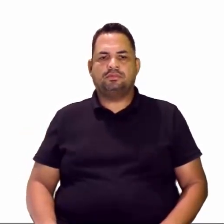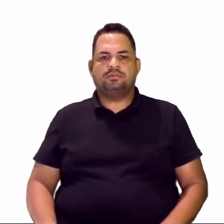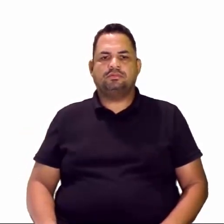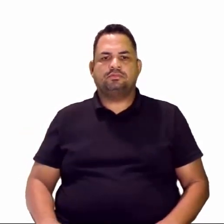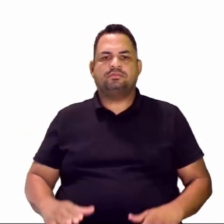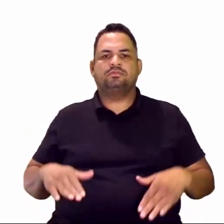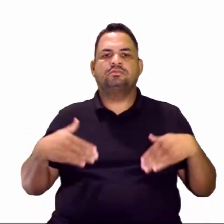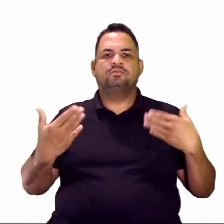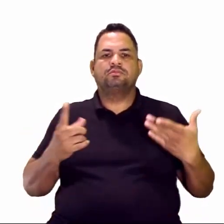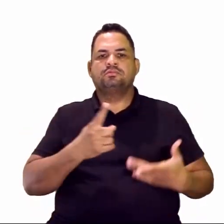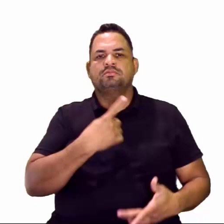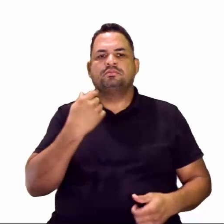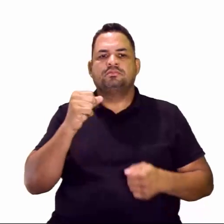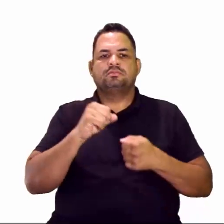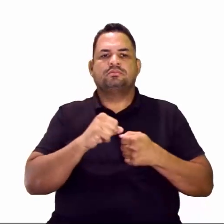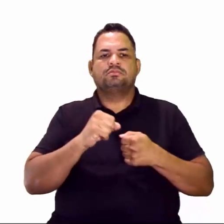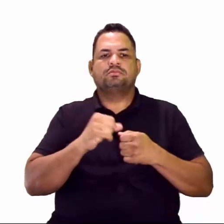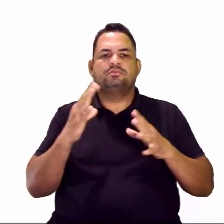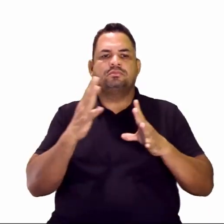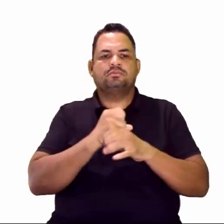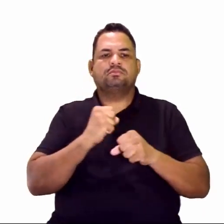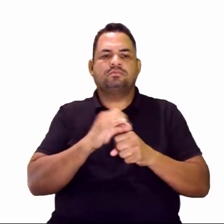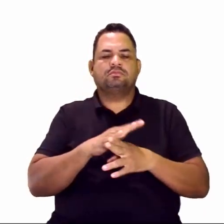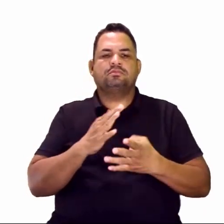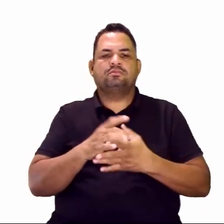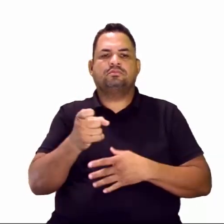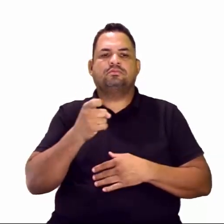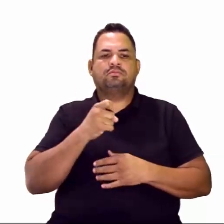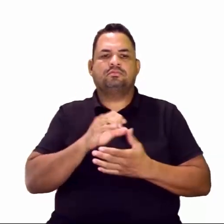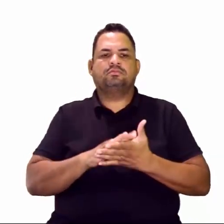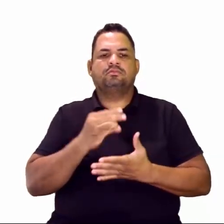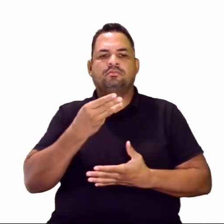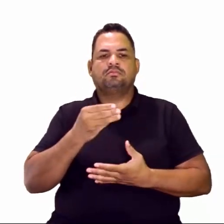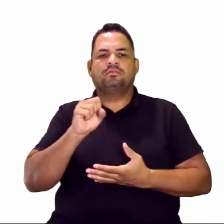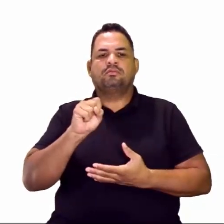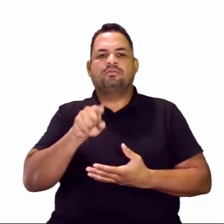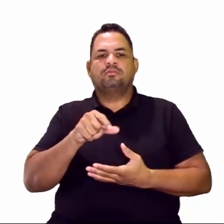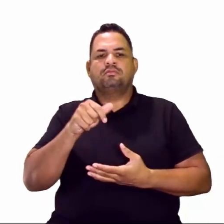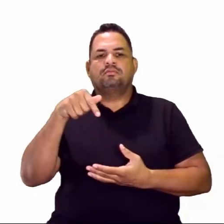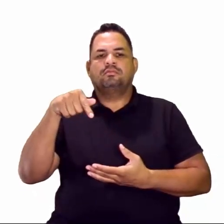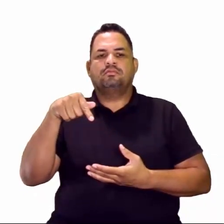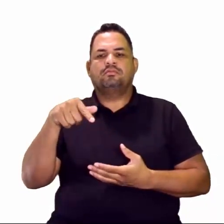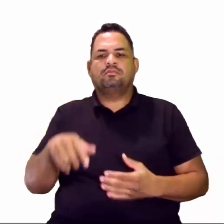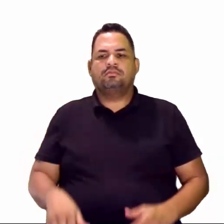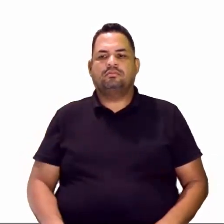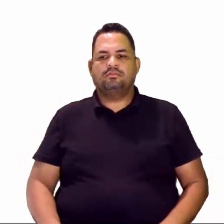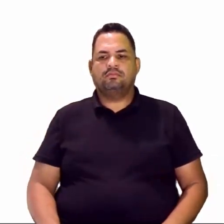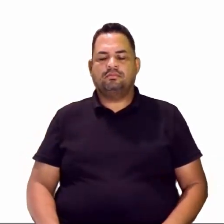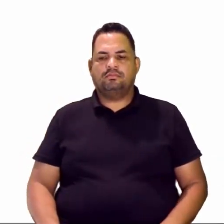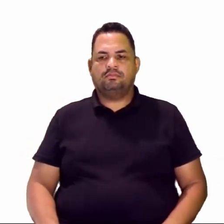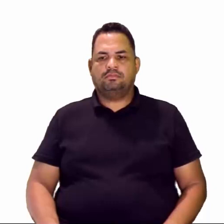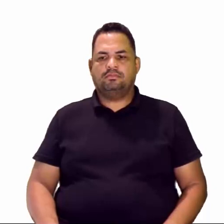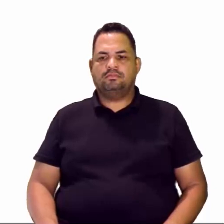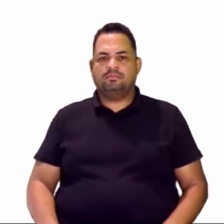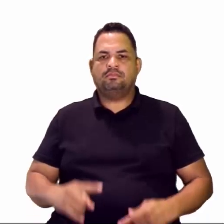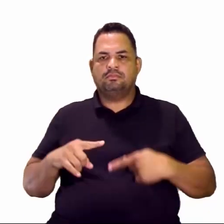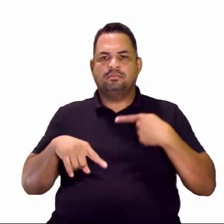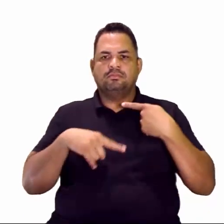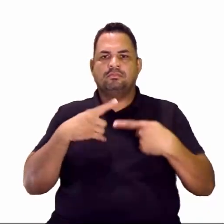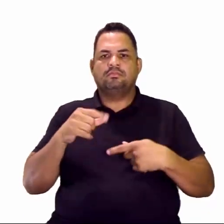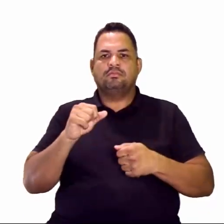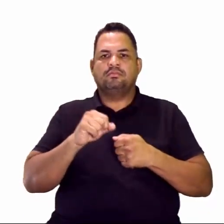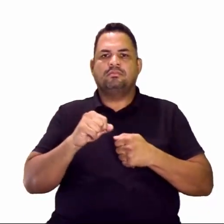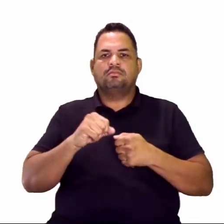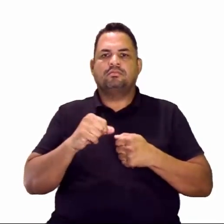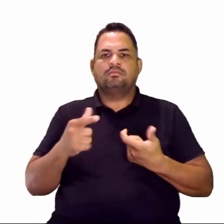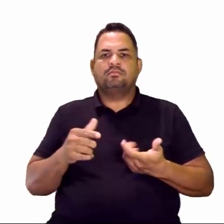quando nós fazemos a conta, o valor do X corresponde a 38,7. E na sequência, nós